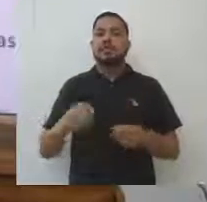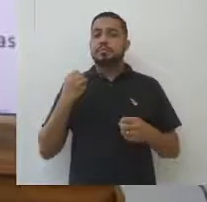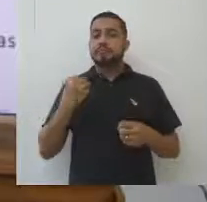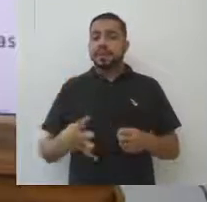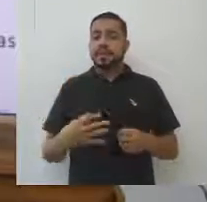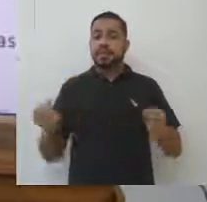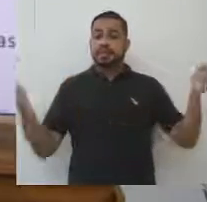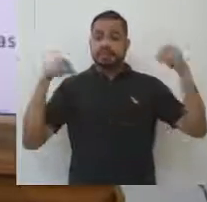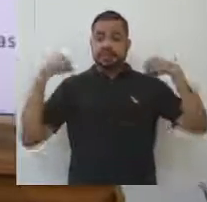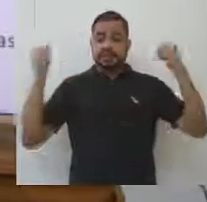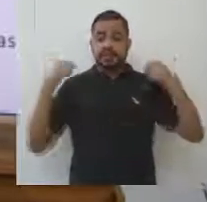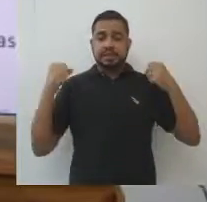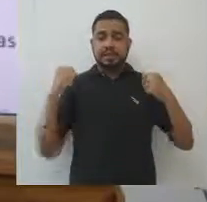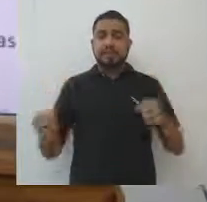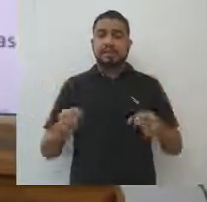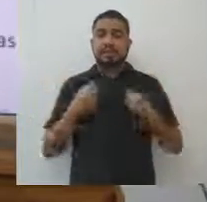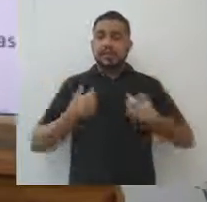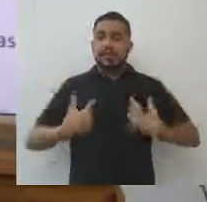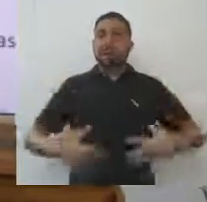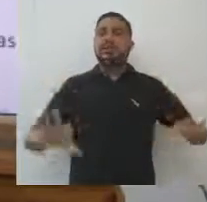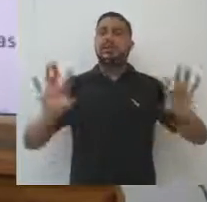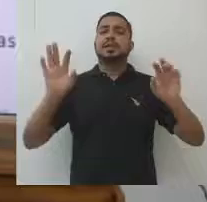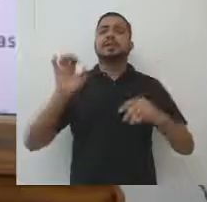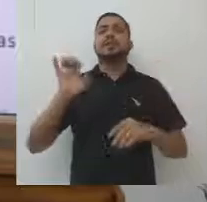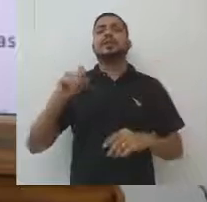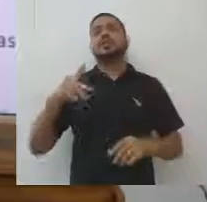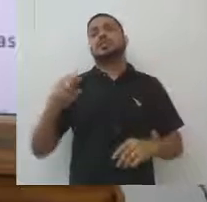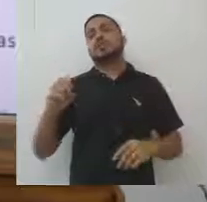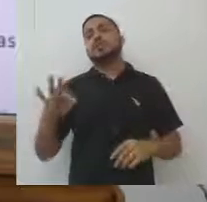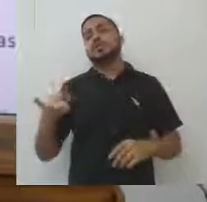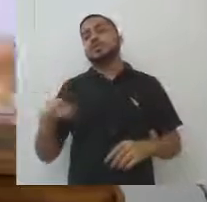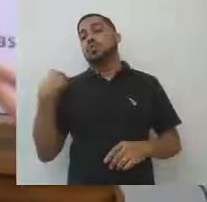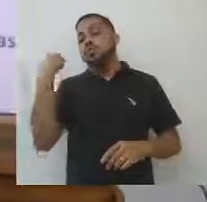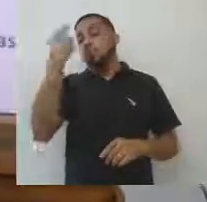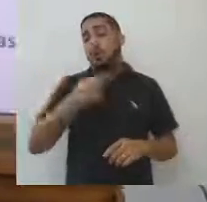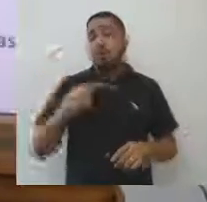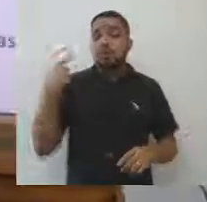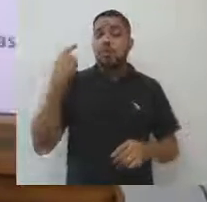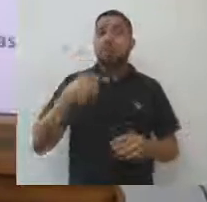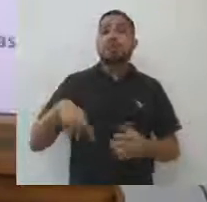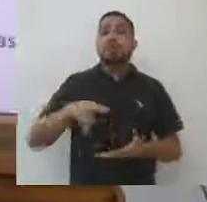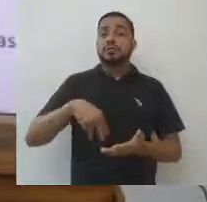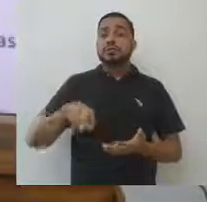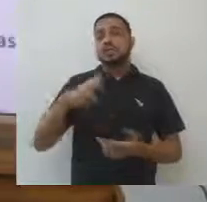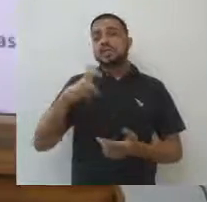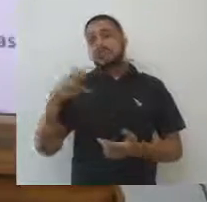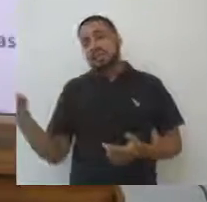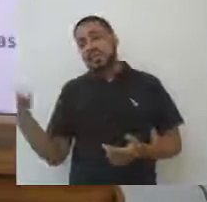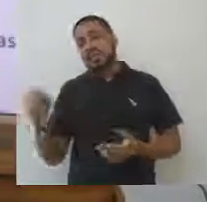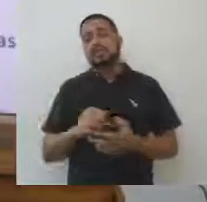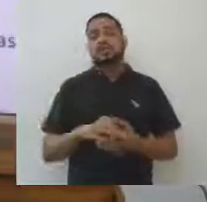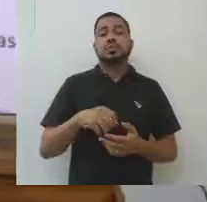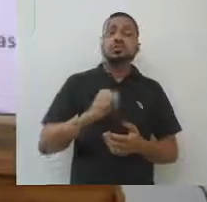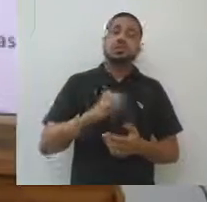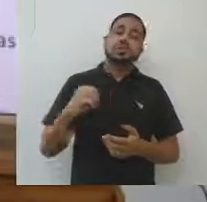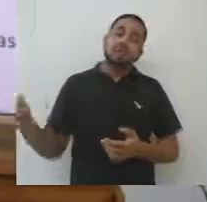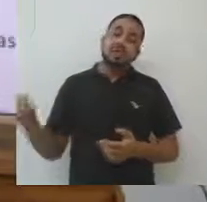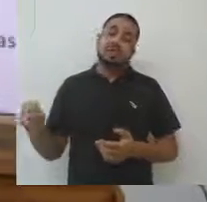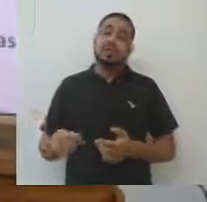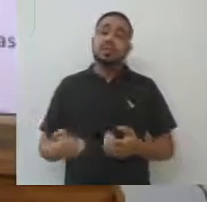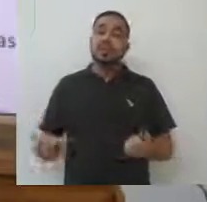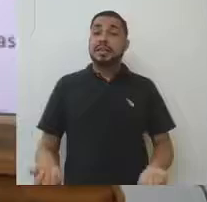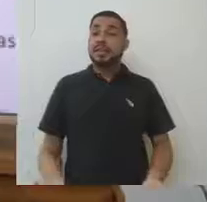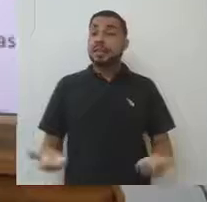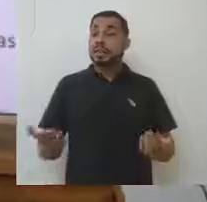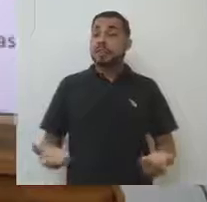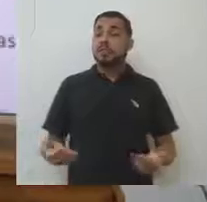porque você começa a liberar endorfinas. Uma hora de dança você tem de 500 até 800 quilocalorias, e aí vai depender do